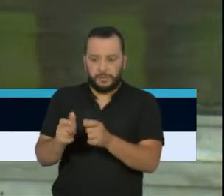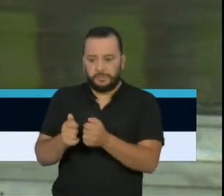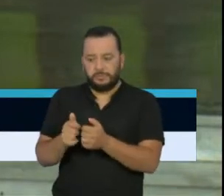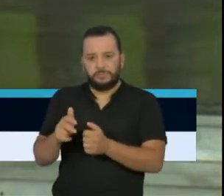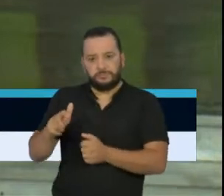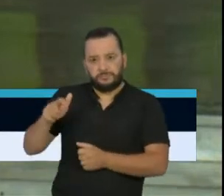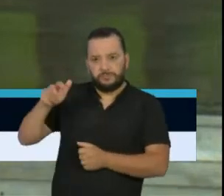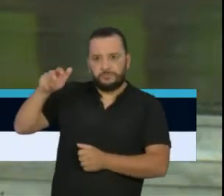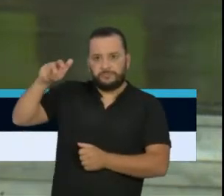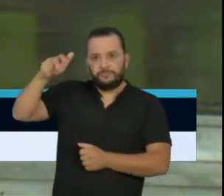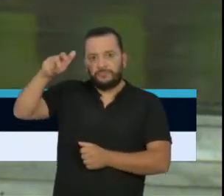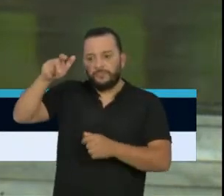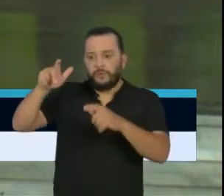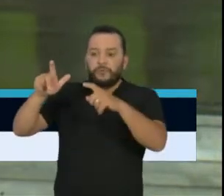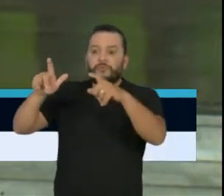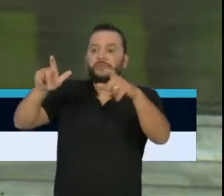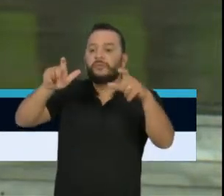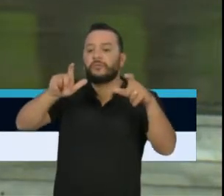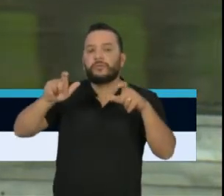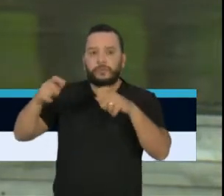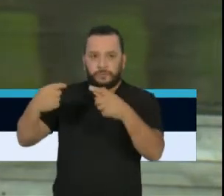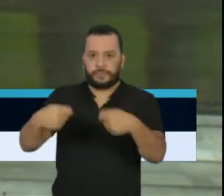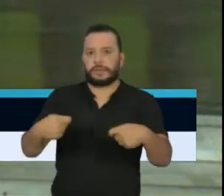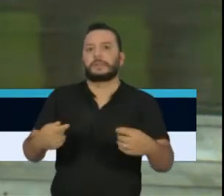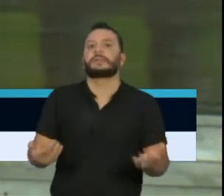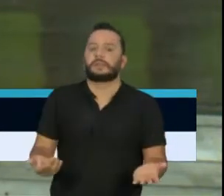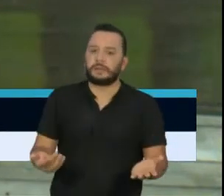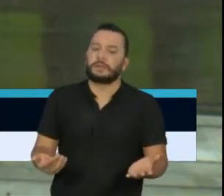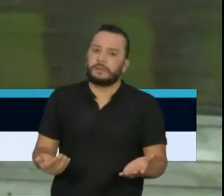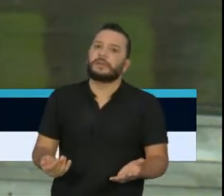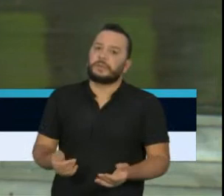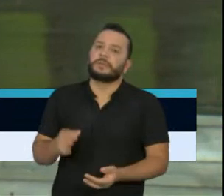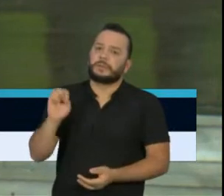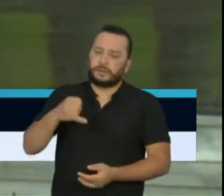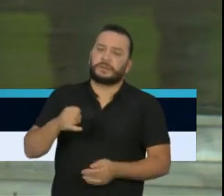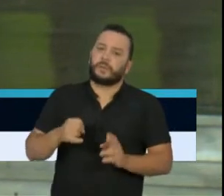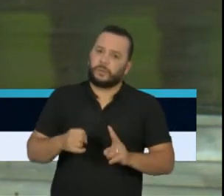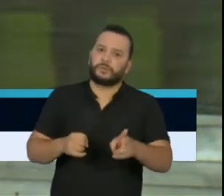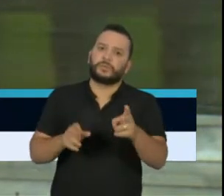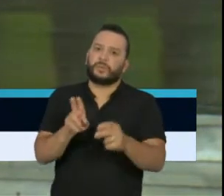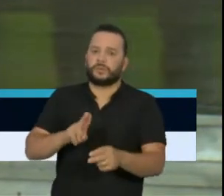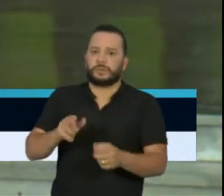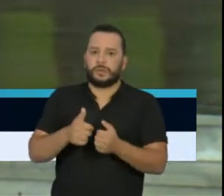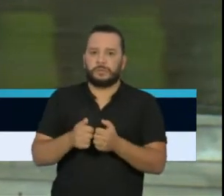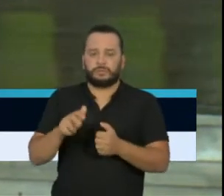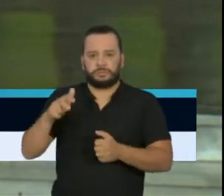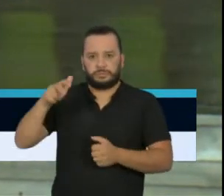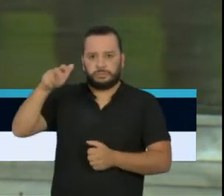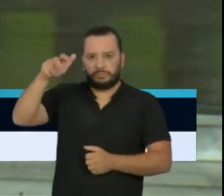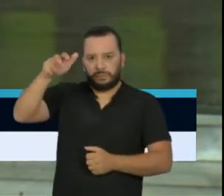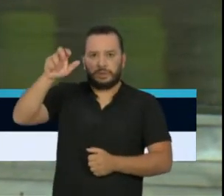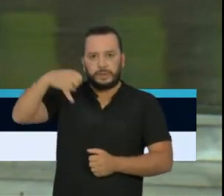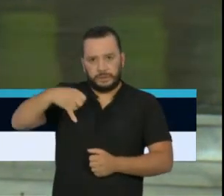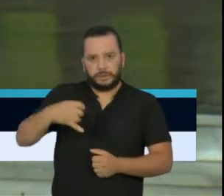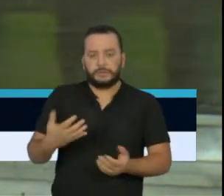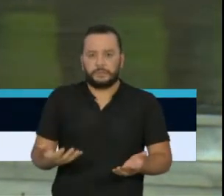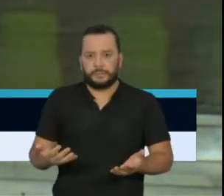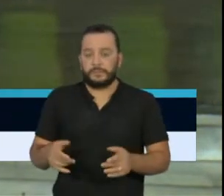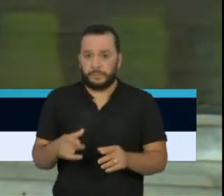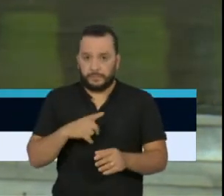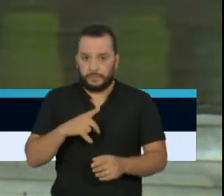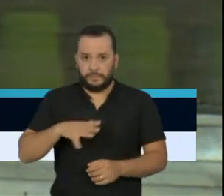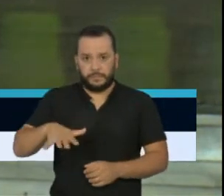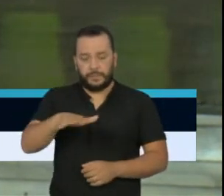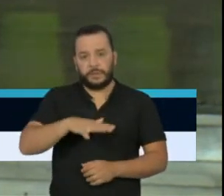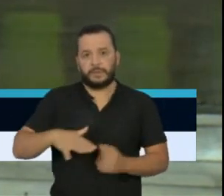uma ou outra imagem a ser adquirida. Então, sim, eles continuam a utilização, a GCM continua a utilizar eles, seja para a área da